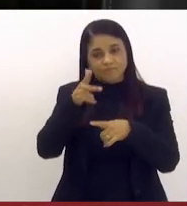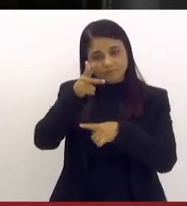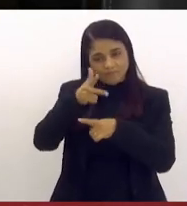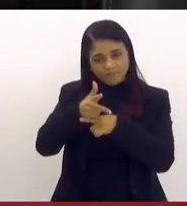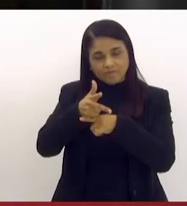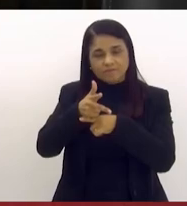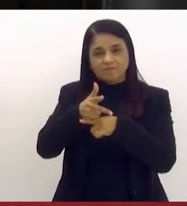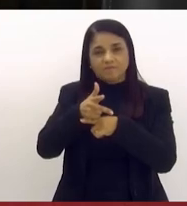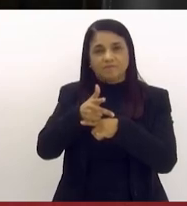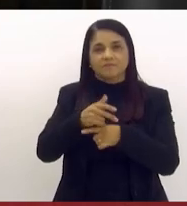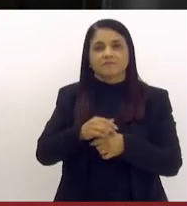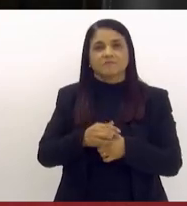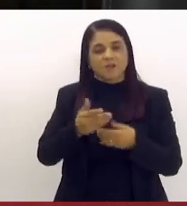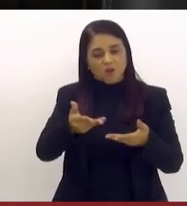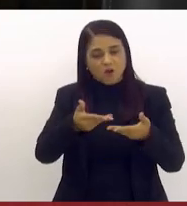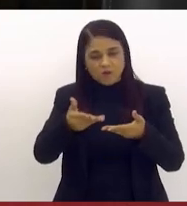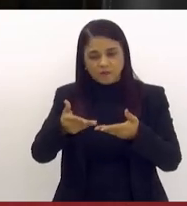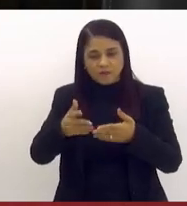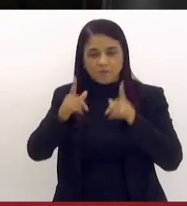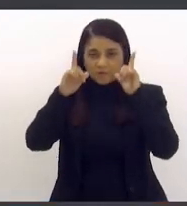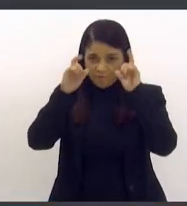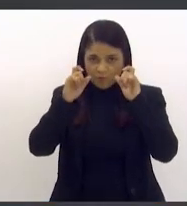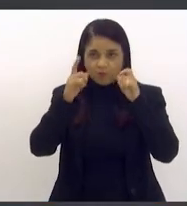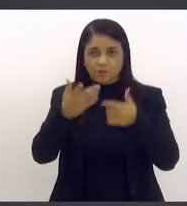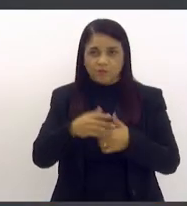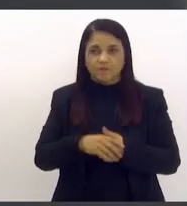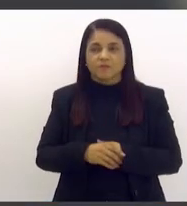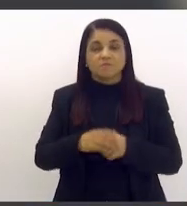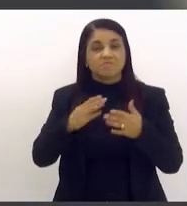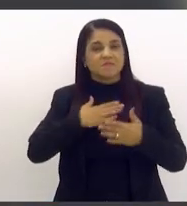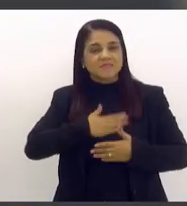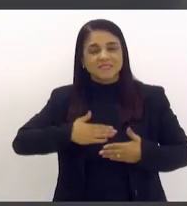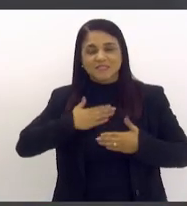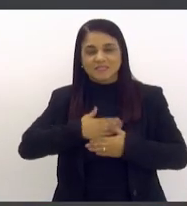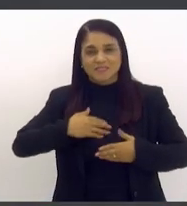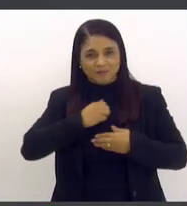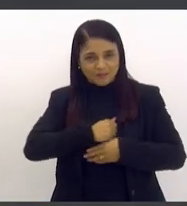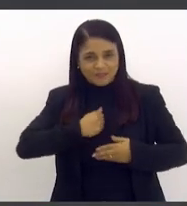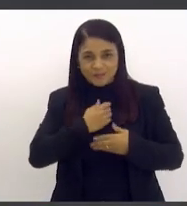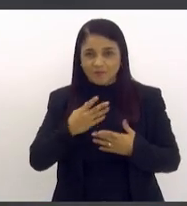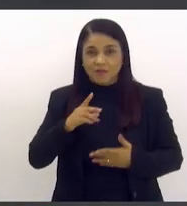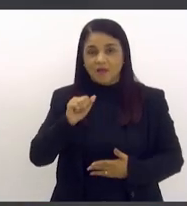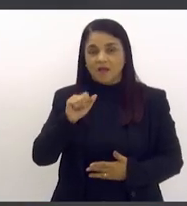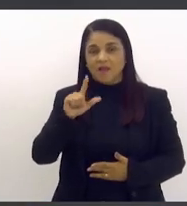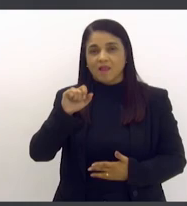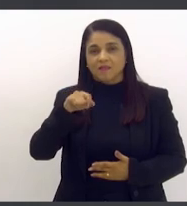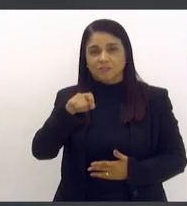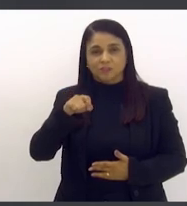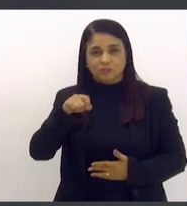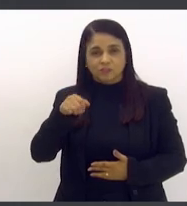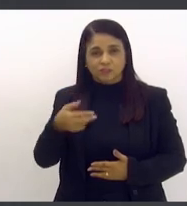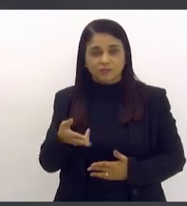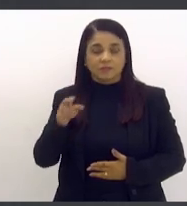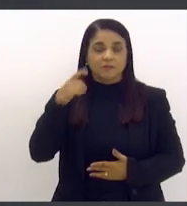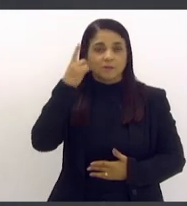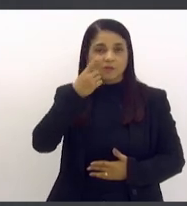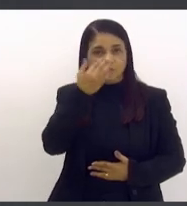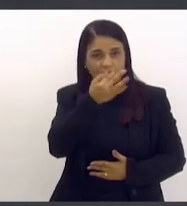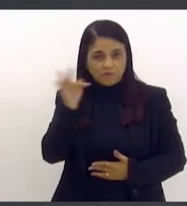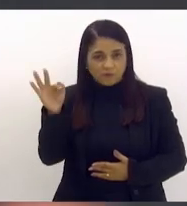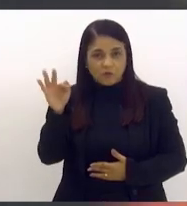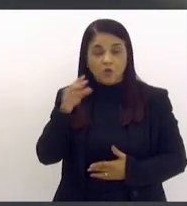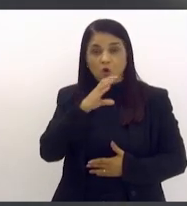depois a gente vai convidar todo mundo para foto minha saudação a todos e todas eu sou Alexandre lindem deputado federal